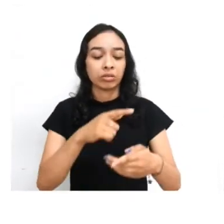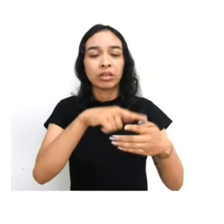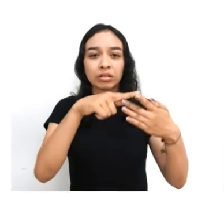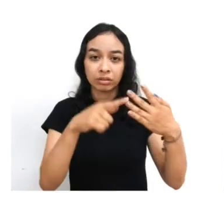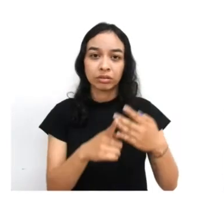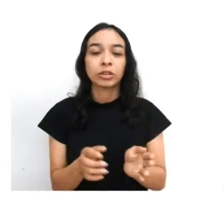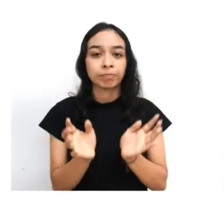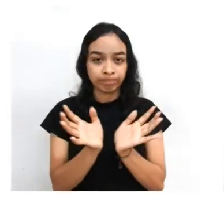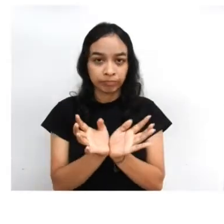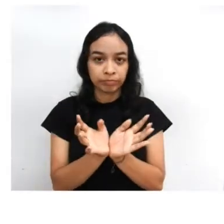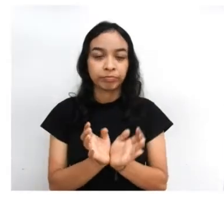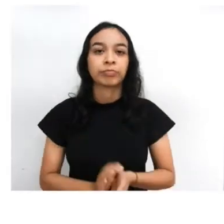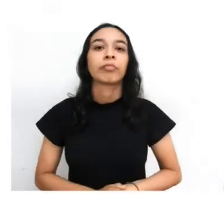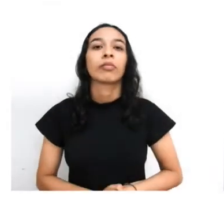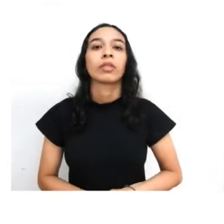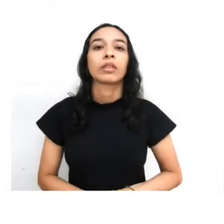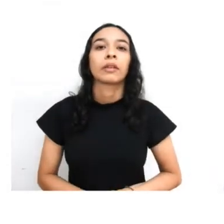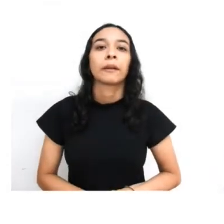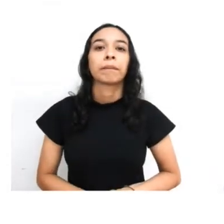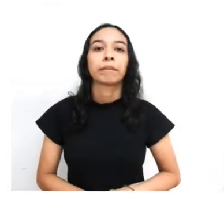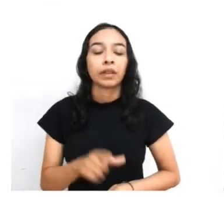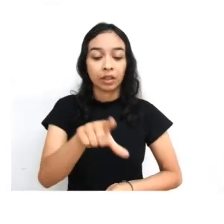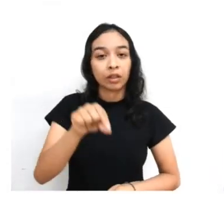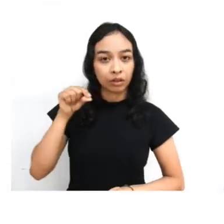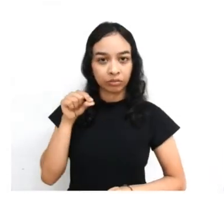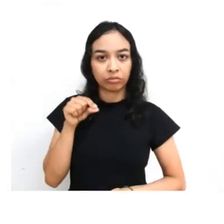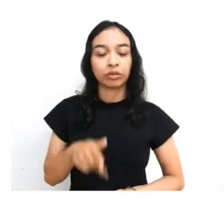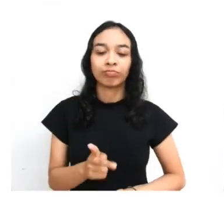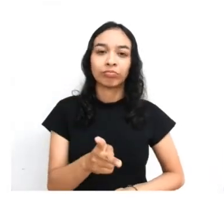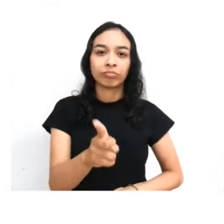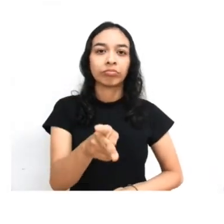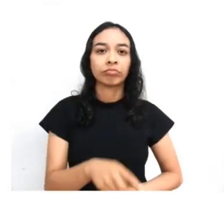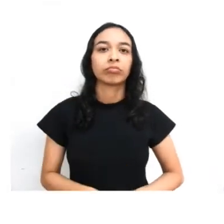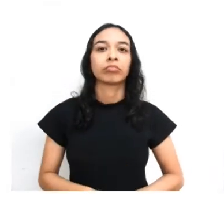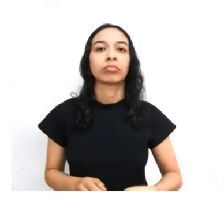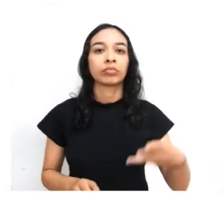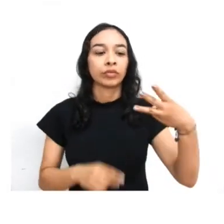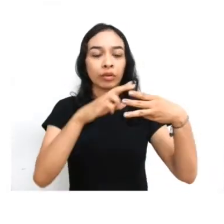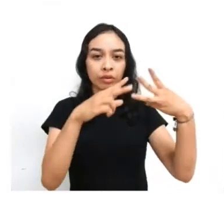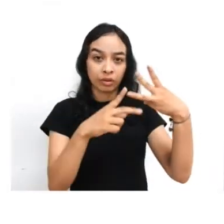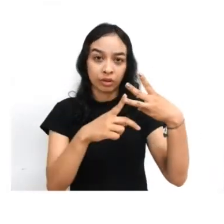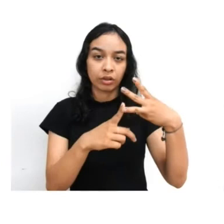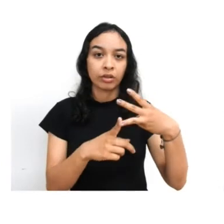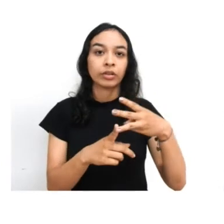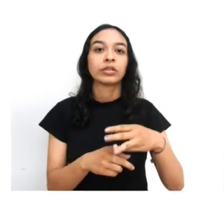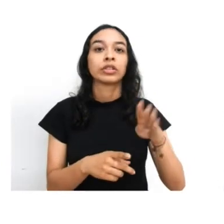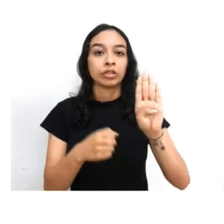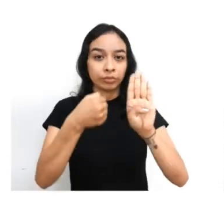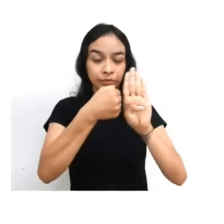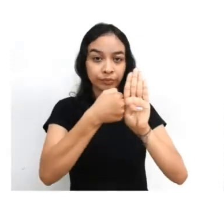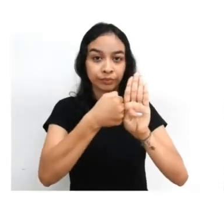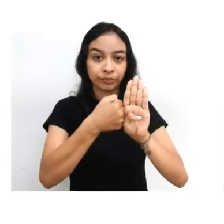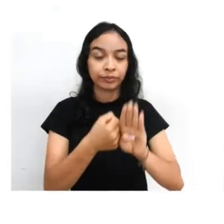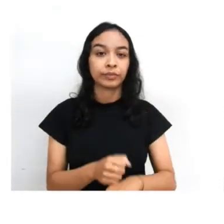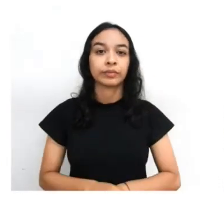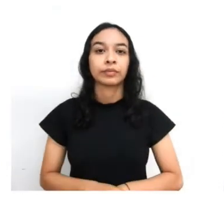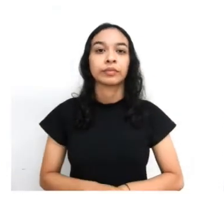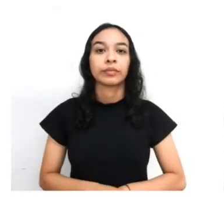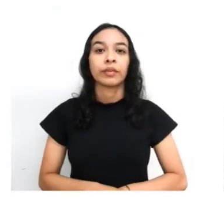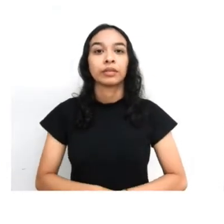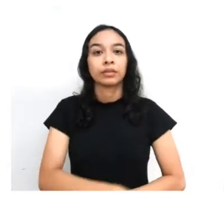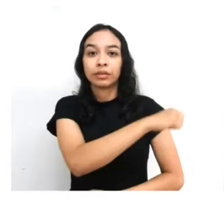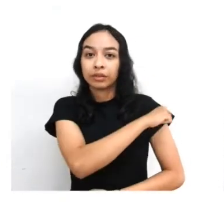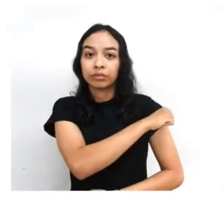estudarmos cada um destes casos. Escolhi, para continuarmos, 3 substantivos: